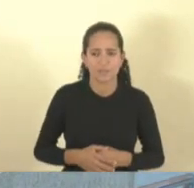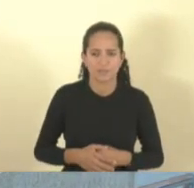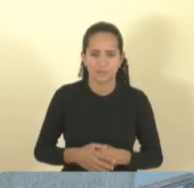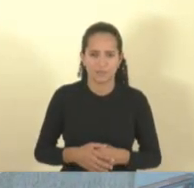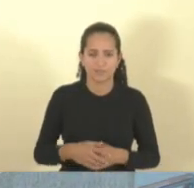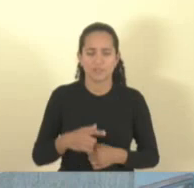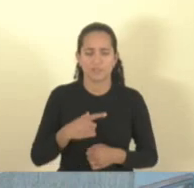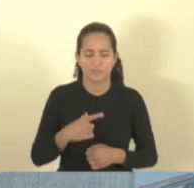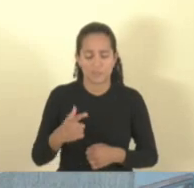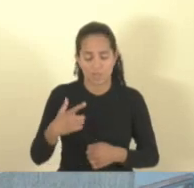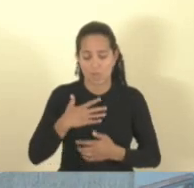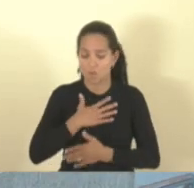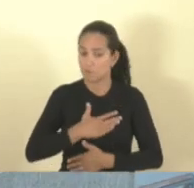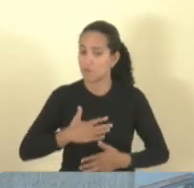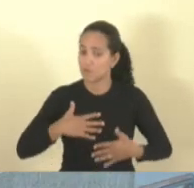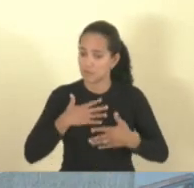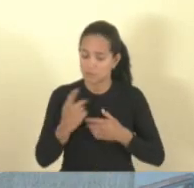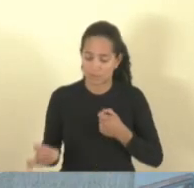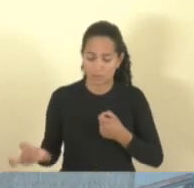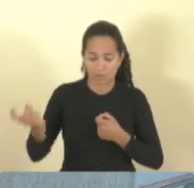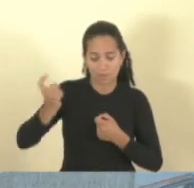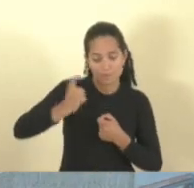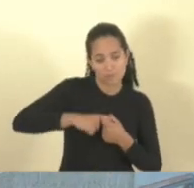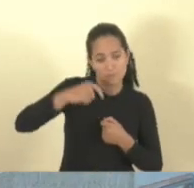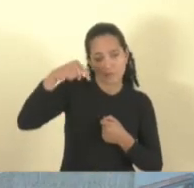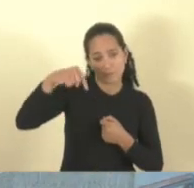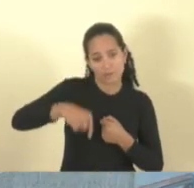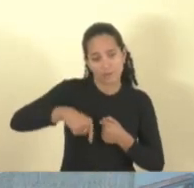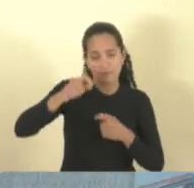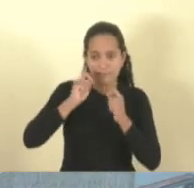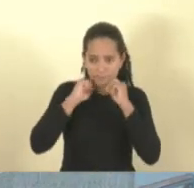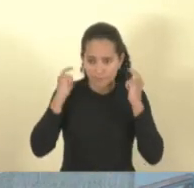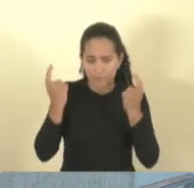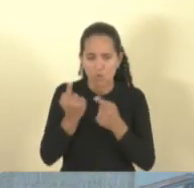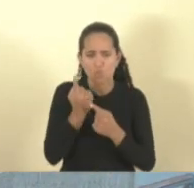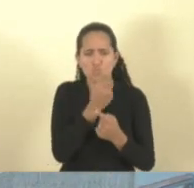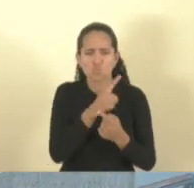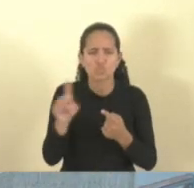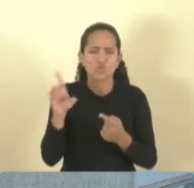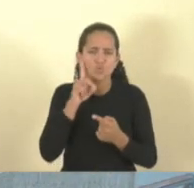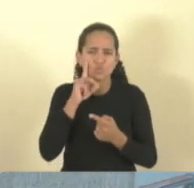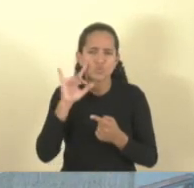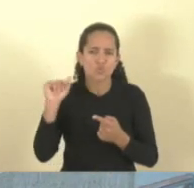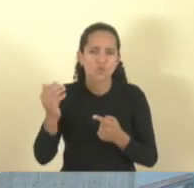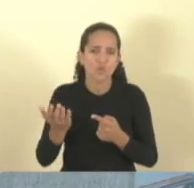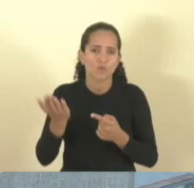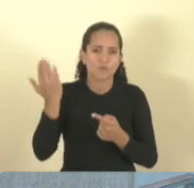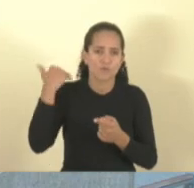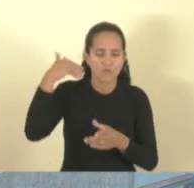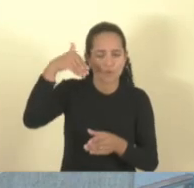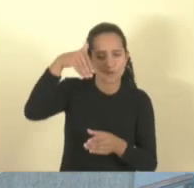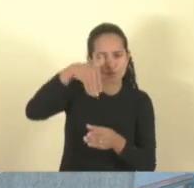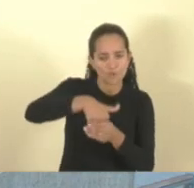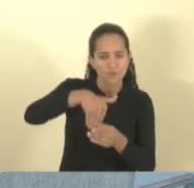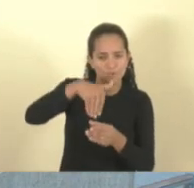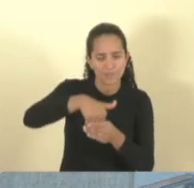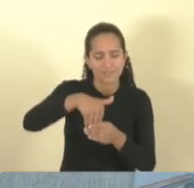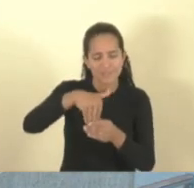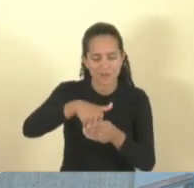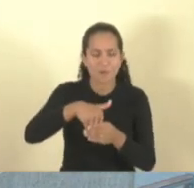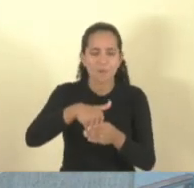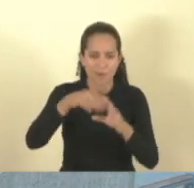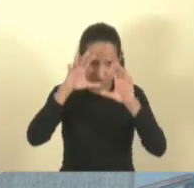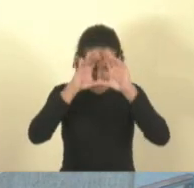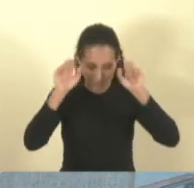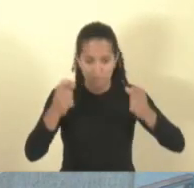enorme voltar à Assembleia Legislativa. A última vez que eu estive aqui foi na eleição para conselheiro do Tribunal de Contas e voltar hoje